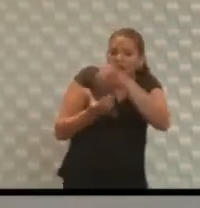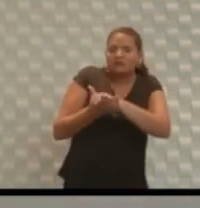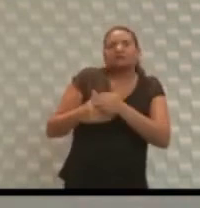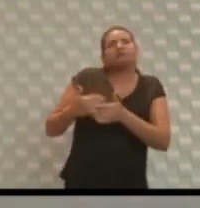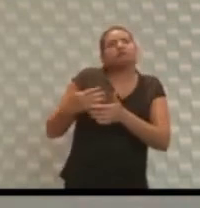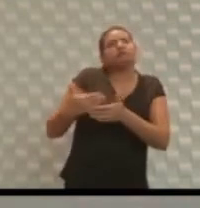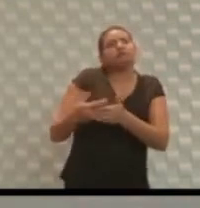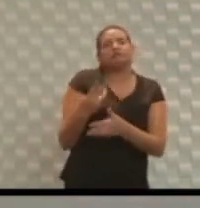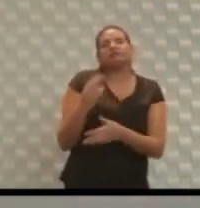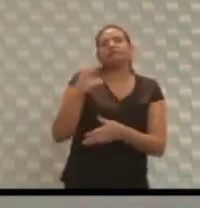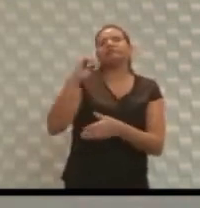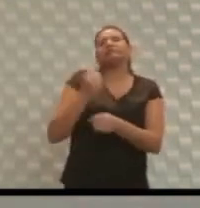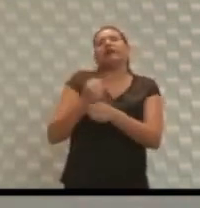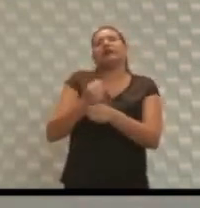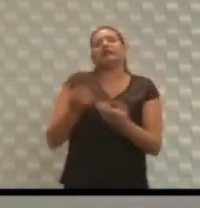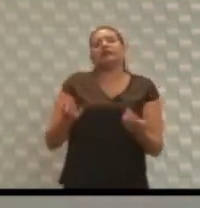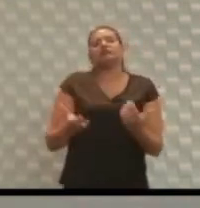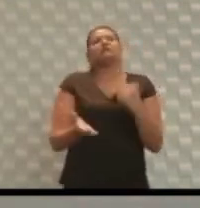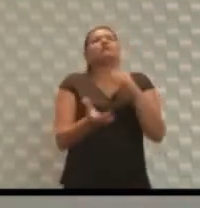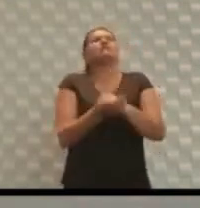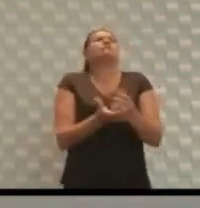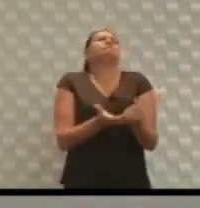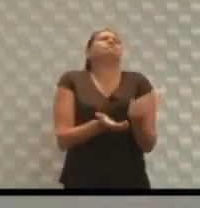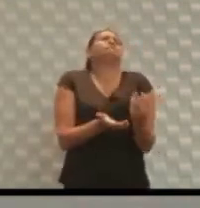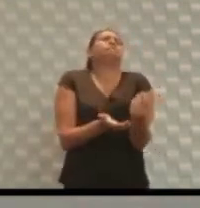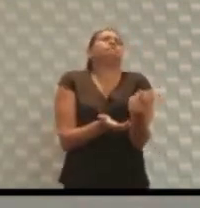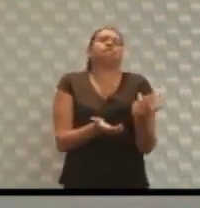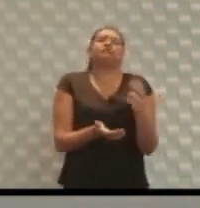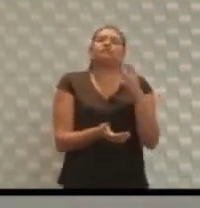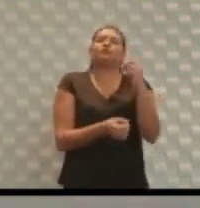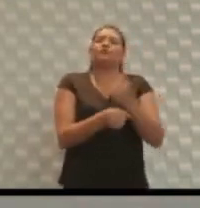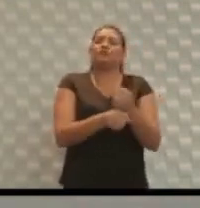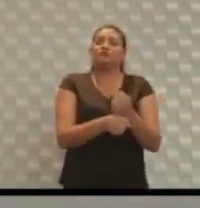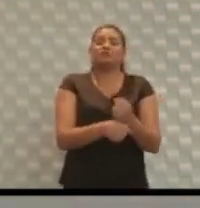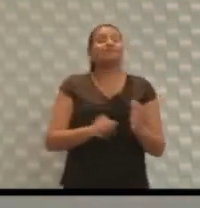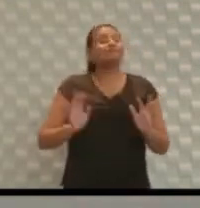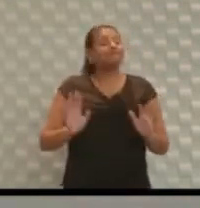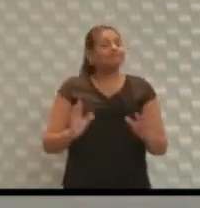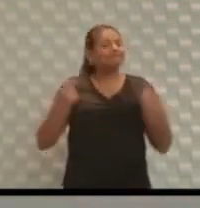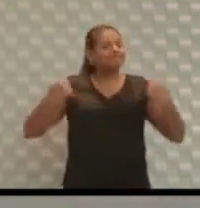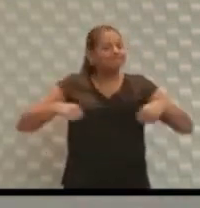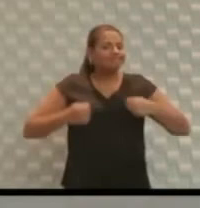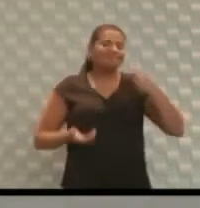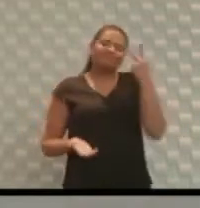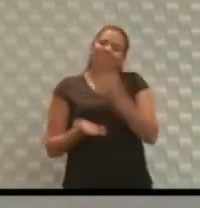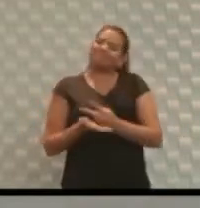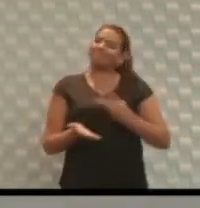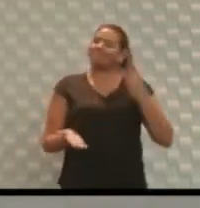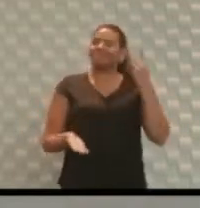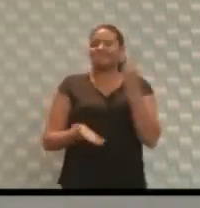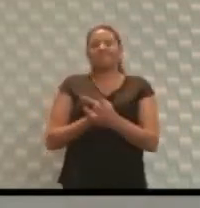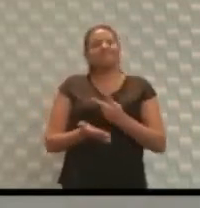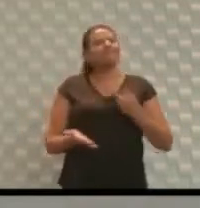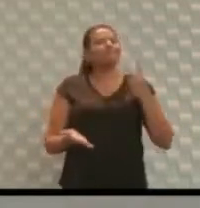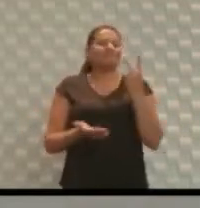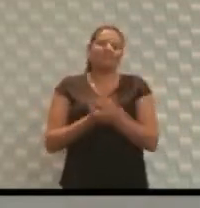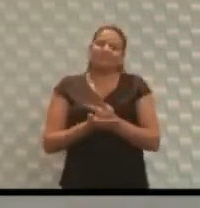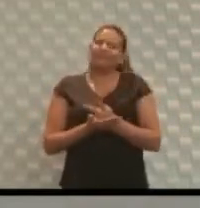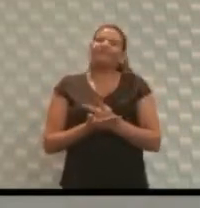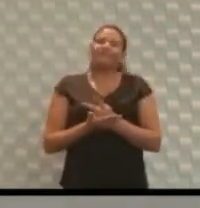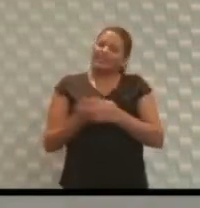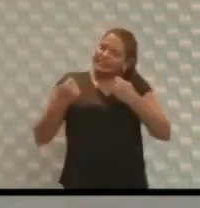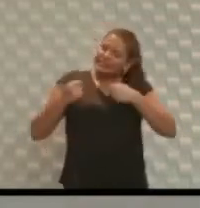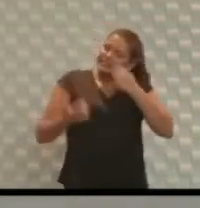ano, sempre é o momento de começar uma reforma. Deus pode fazer todas as coisas